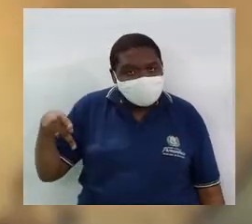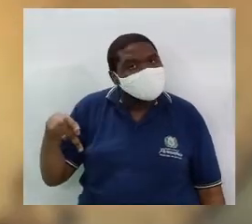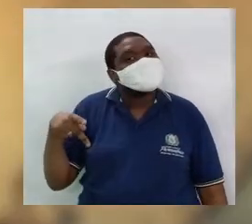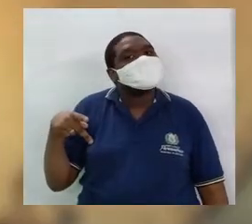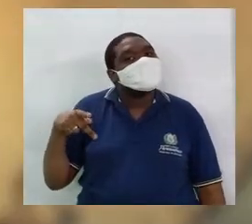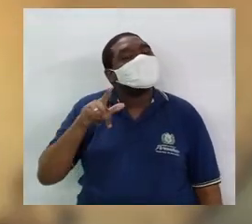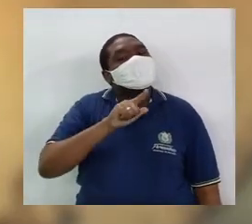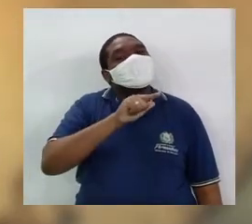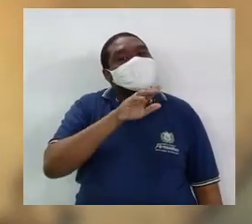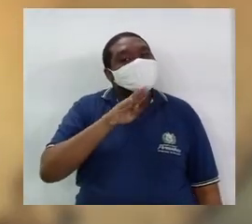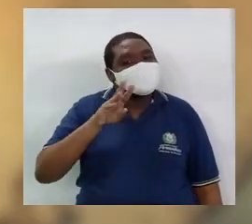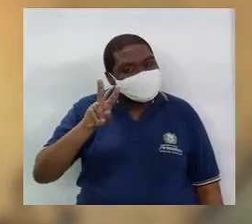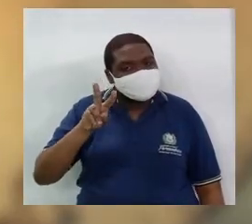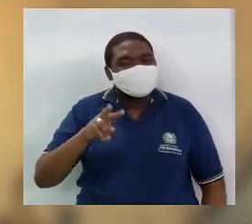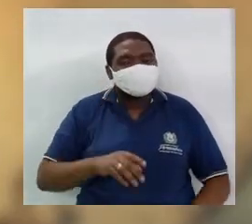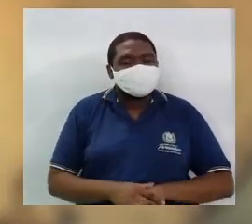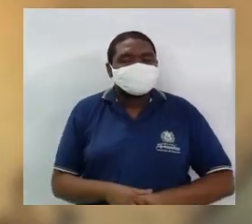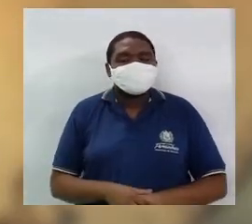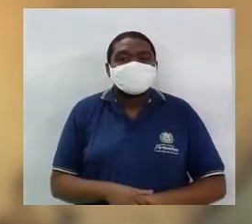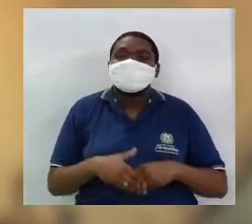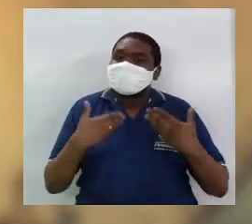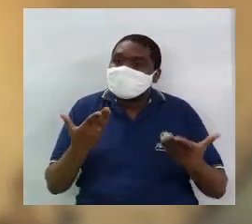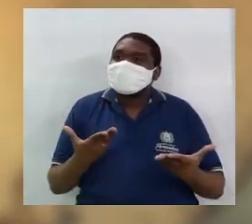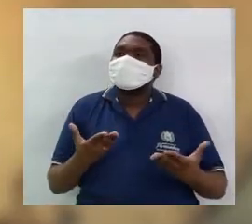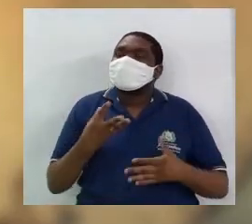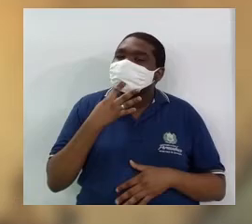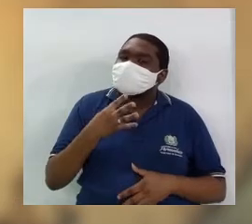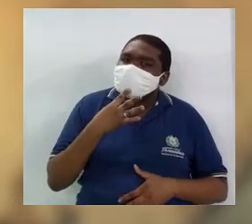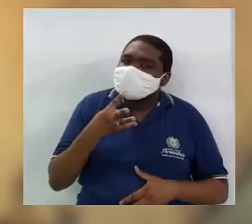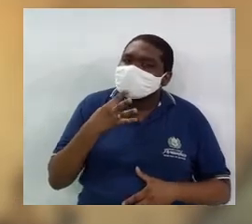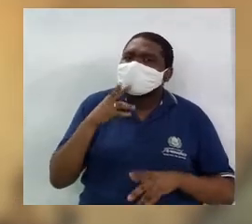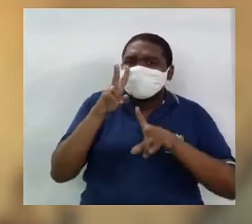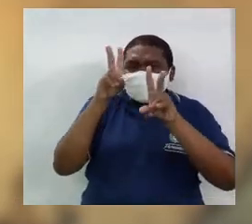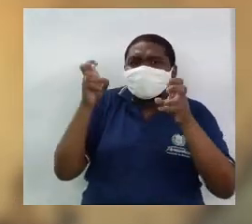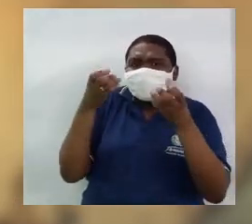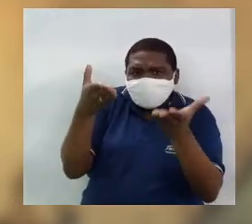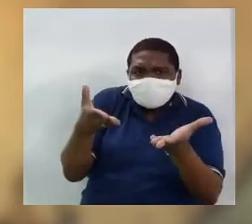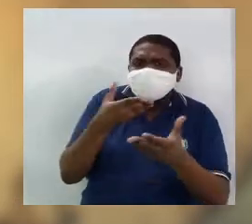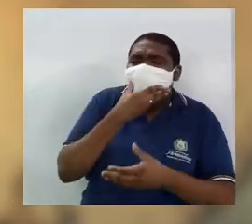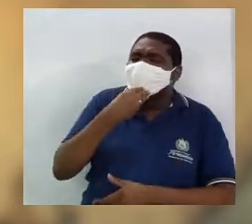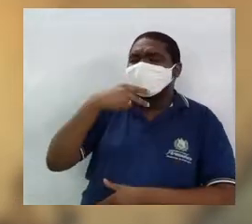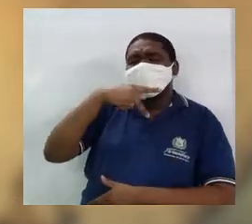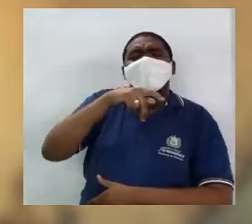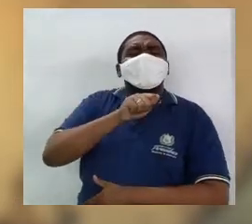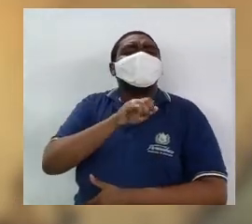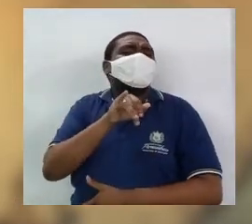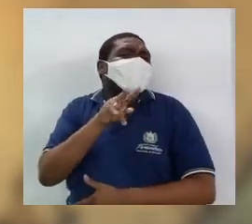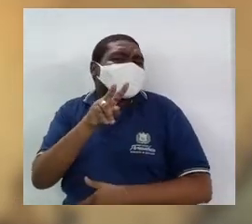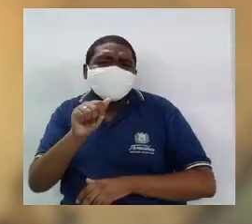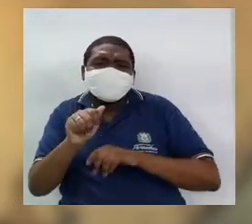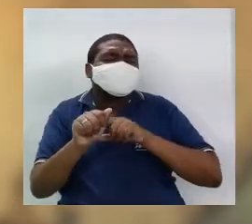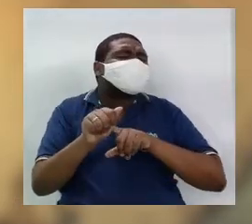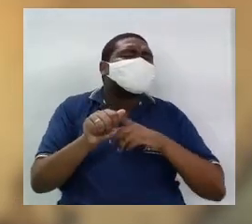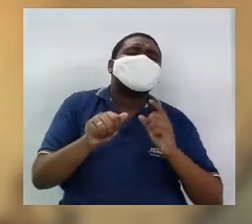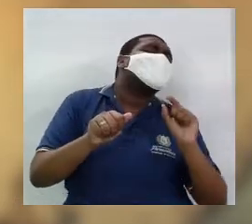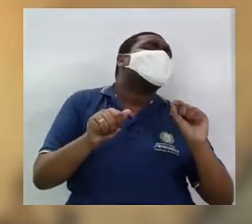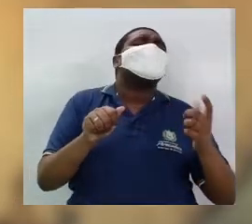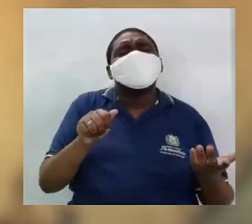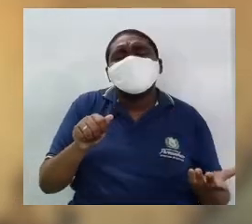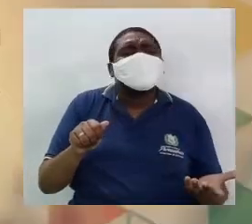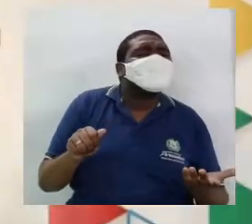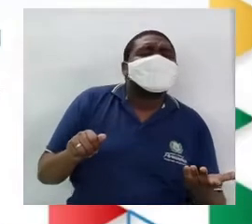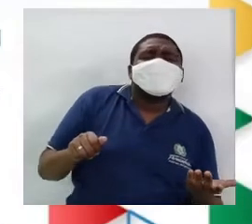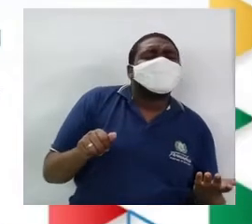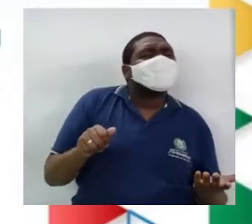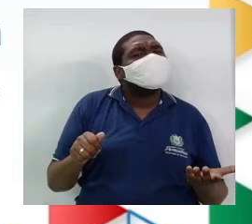presidente da LBV. Conhecendo um pouco mais sobre Paiva Neto, prestem bem atenção. Na